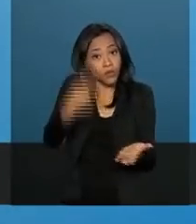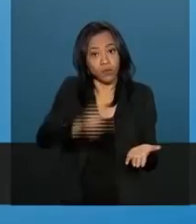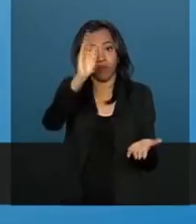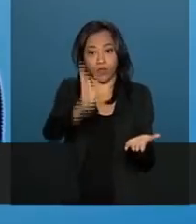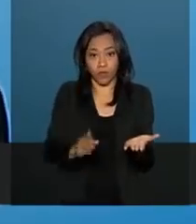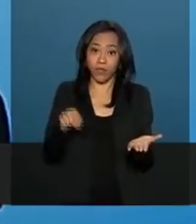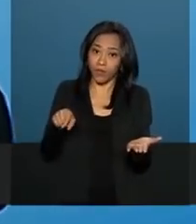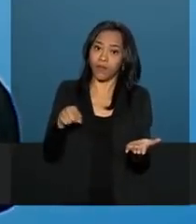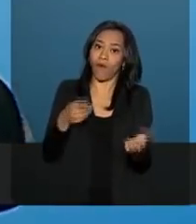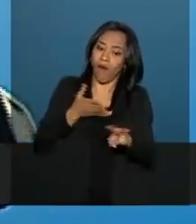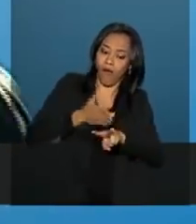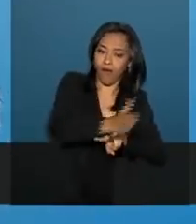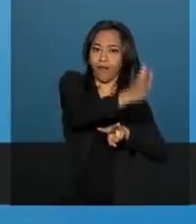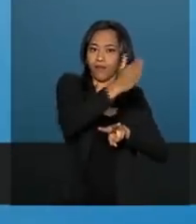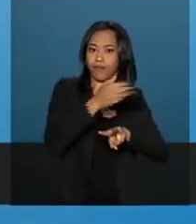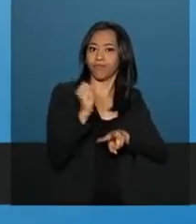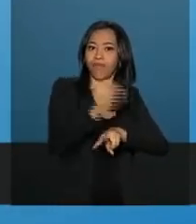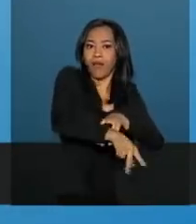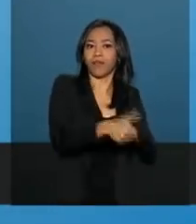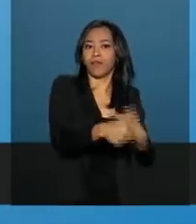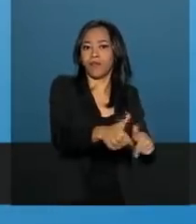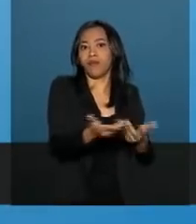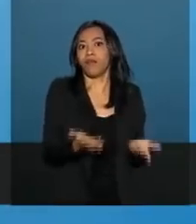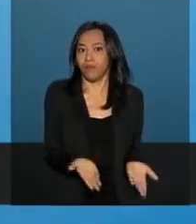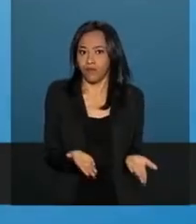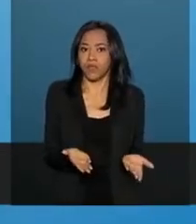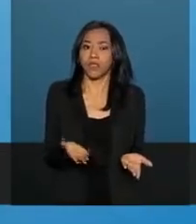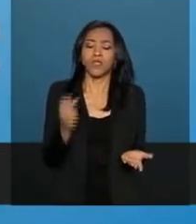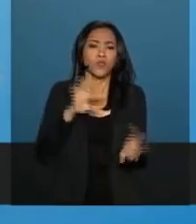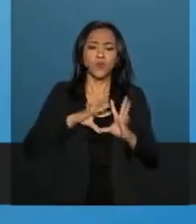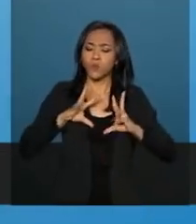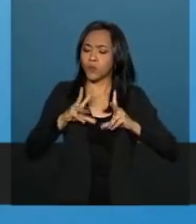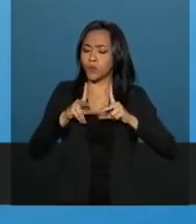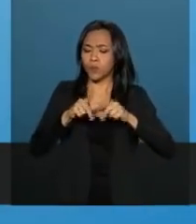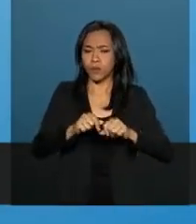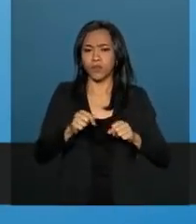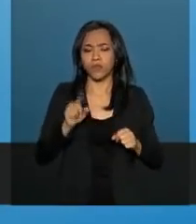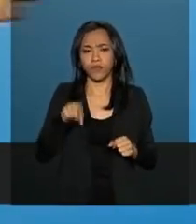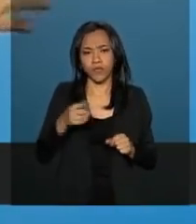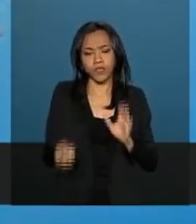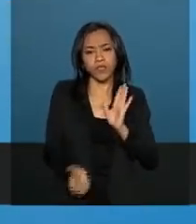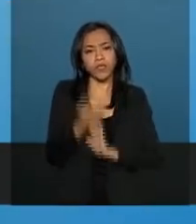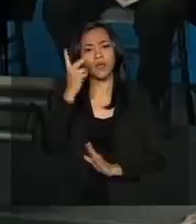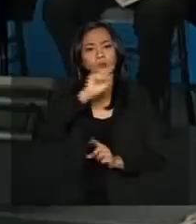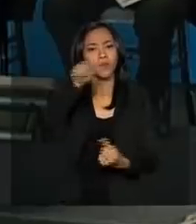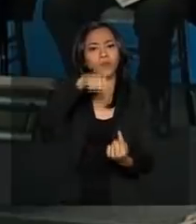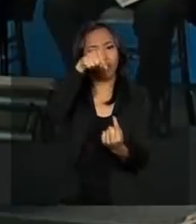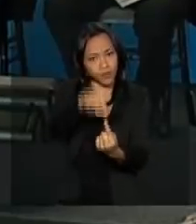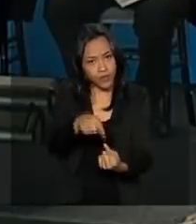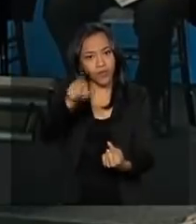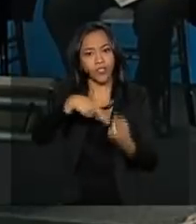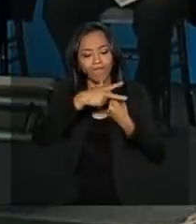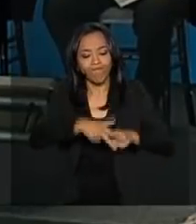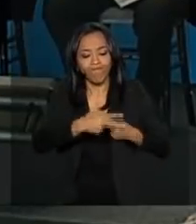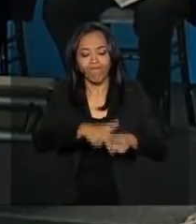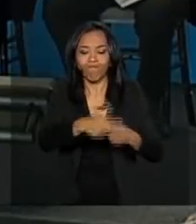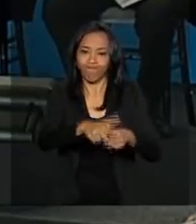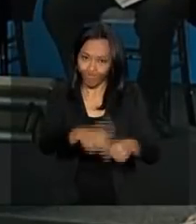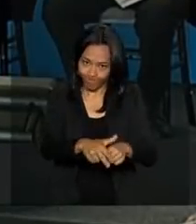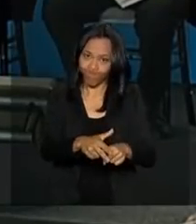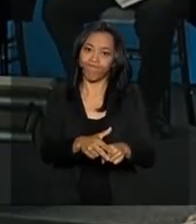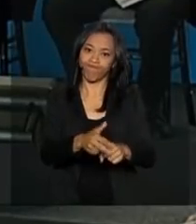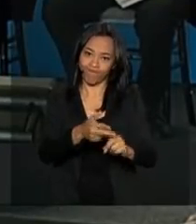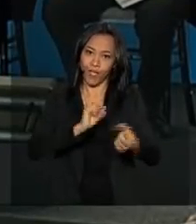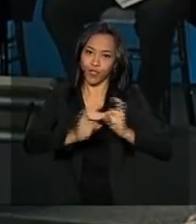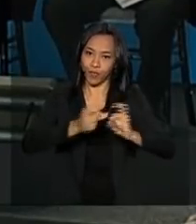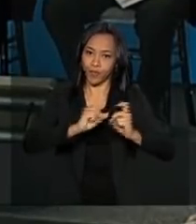adiante. E volto a dizer, na nossa concepção, tudo isso foi criando a ideia de modernização do Estado. Mas